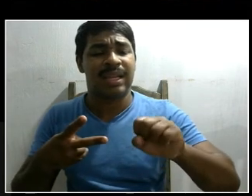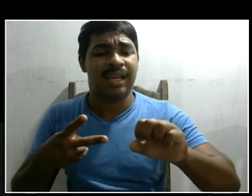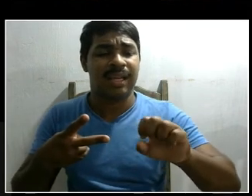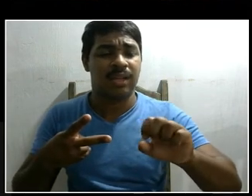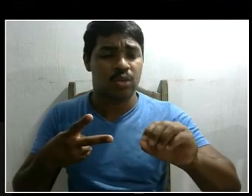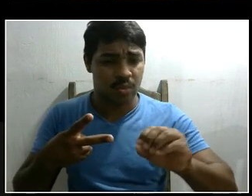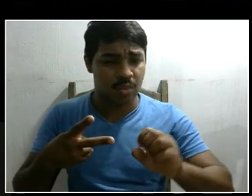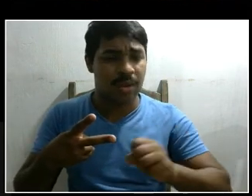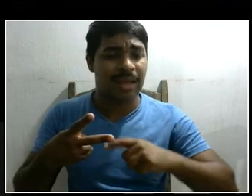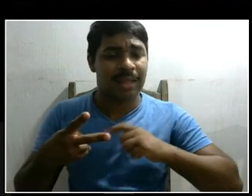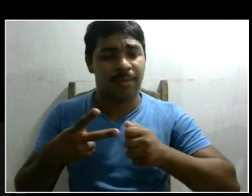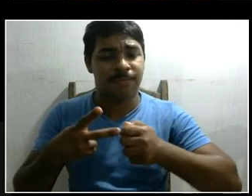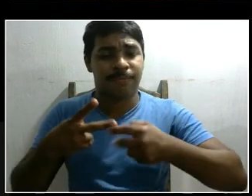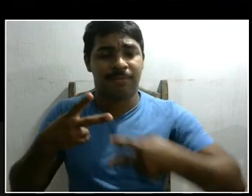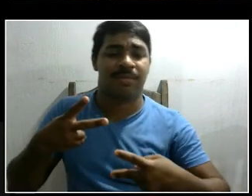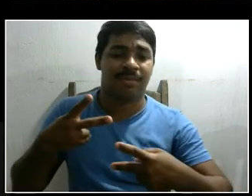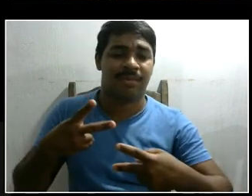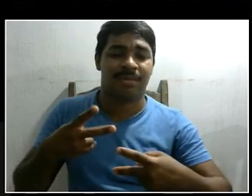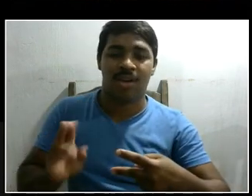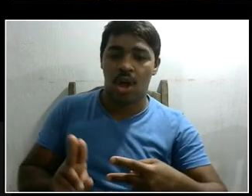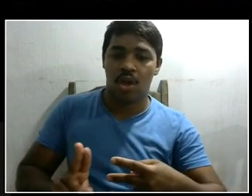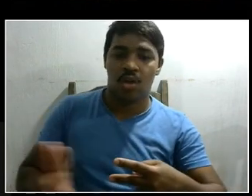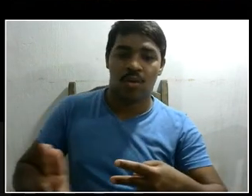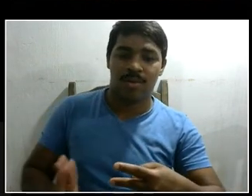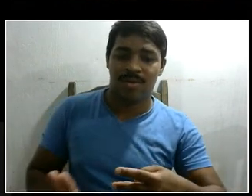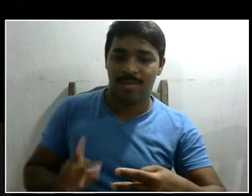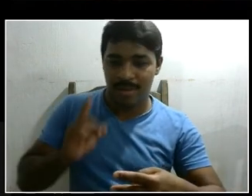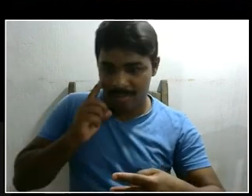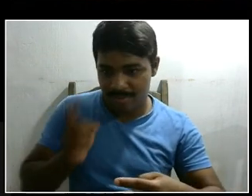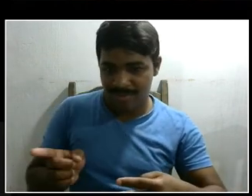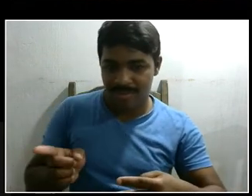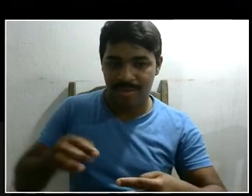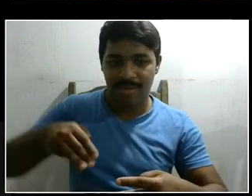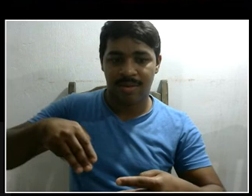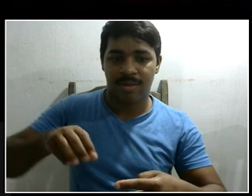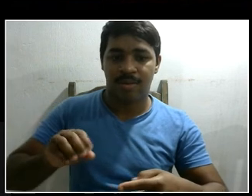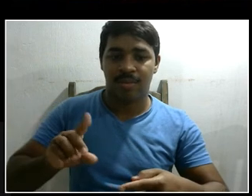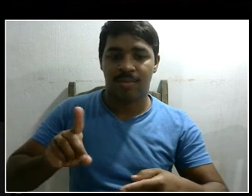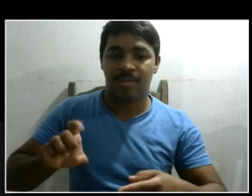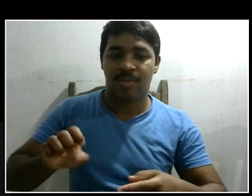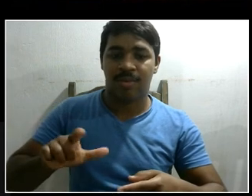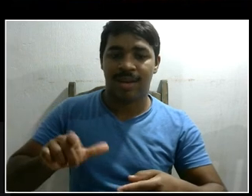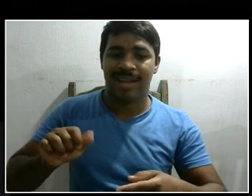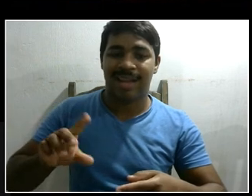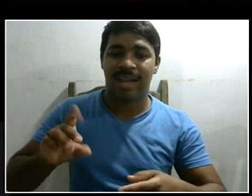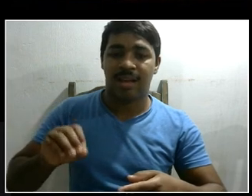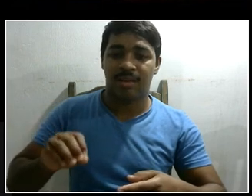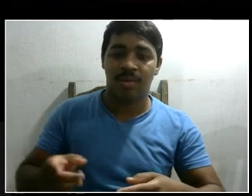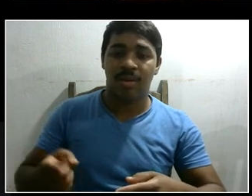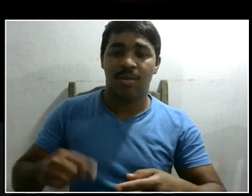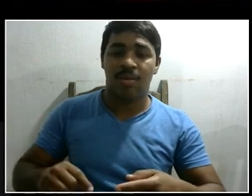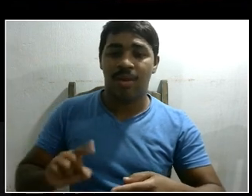né? Que ele vai seguir o modelo, e o não modelado, que ele já não vai ter assim as suas fibras todas